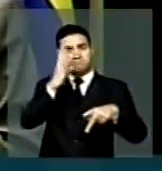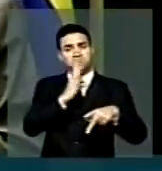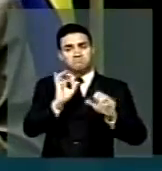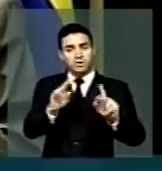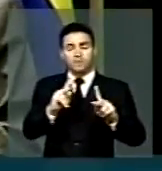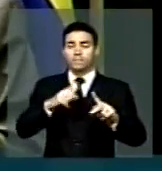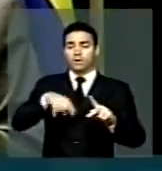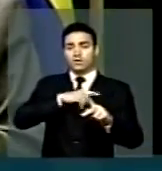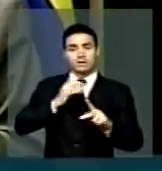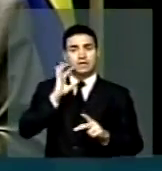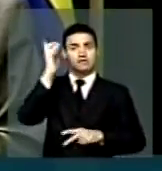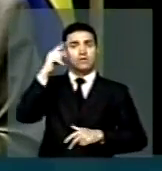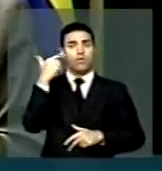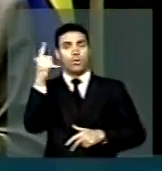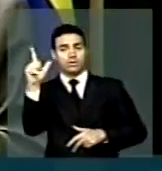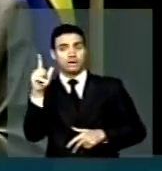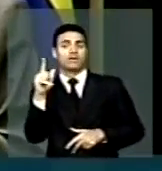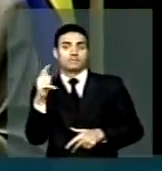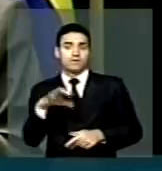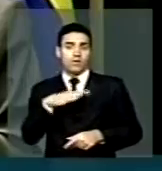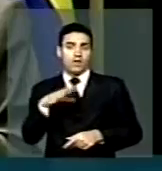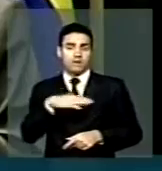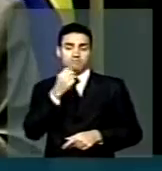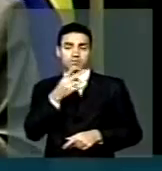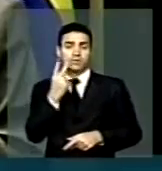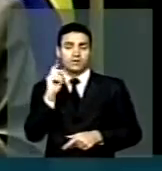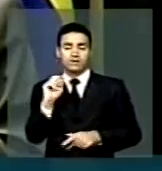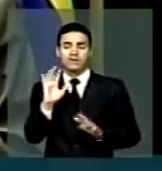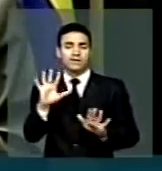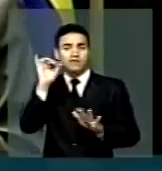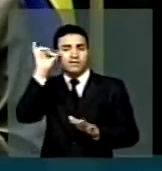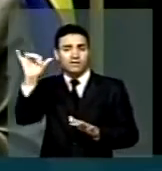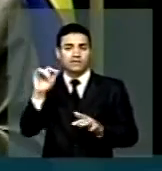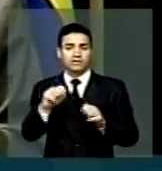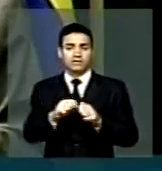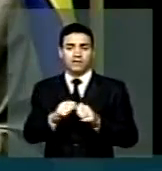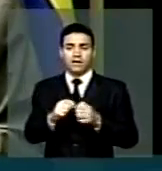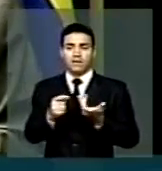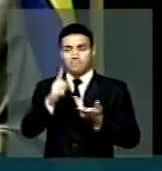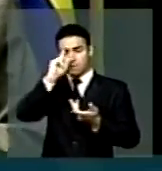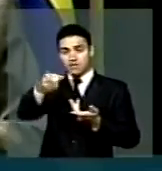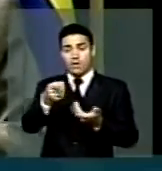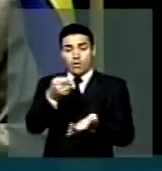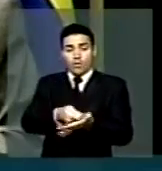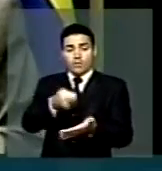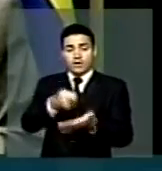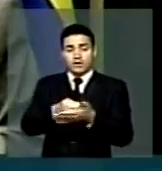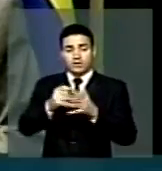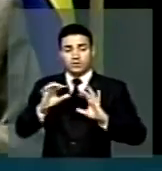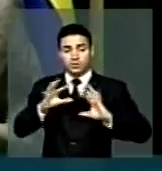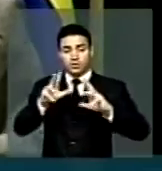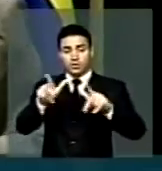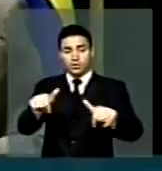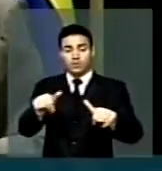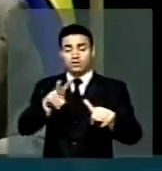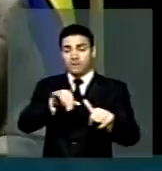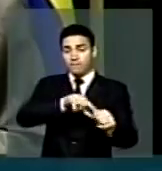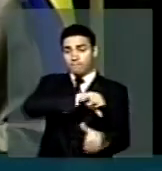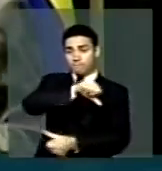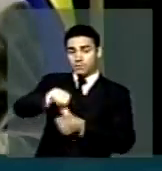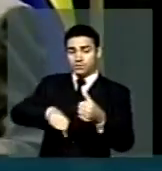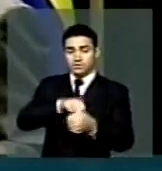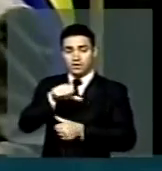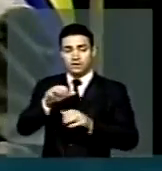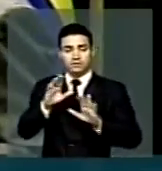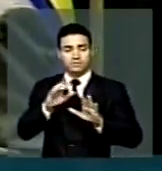outra decisão, na época ousada. Ao invés de decretar obrigatoriamente que todos passariam de uma moeda a outra,